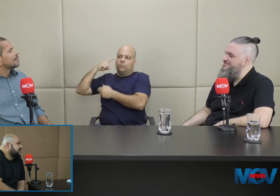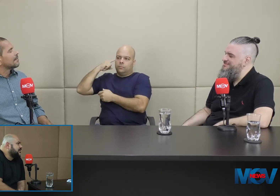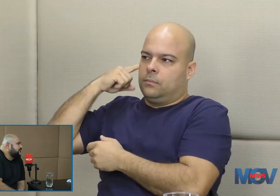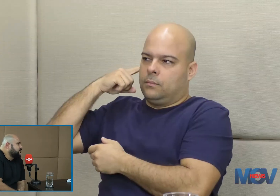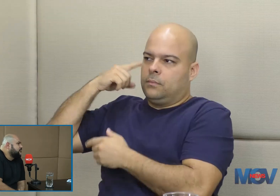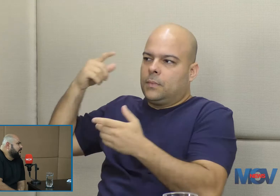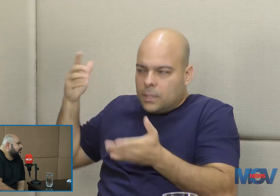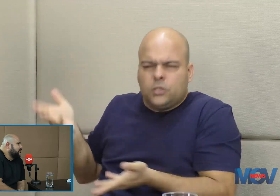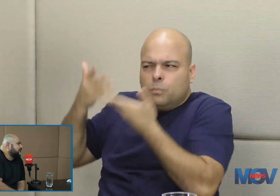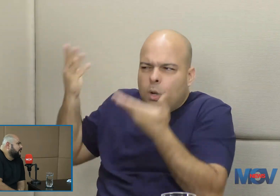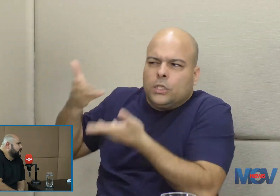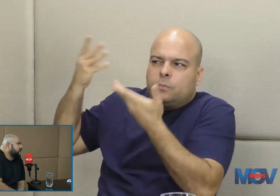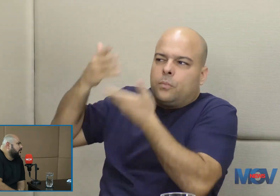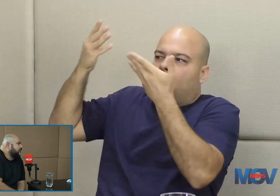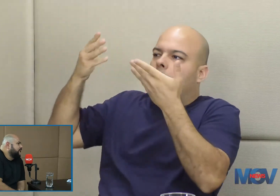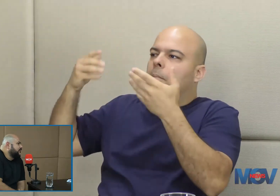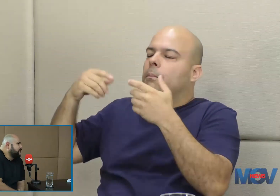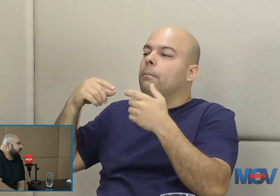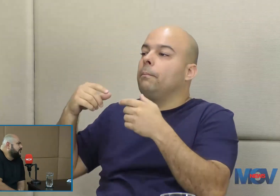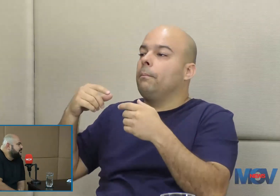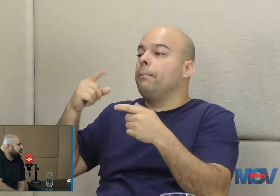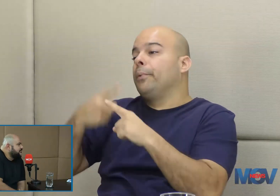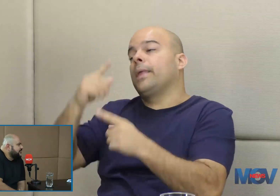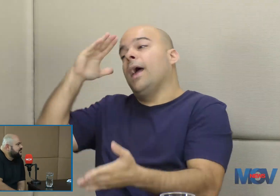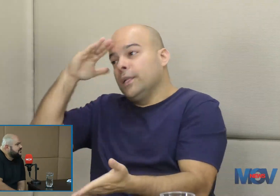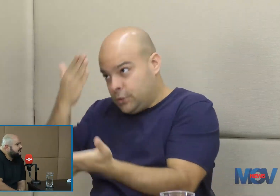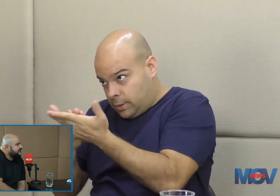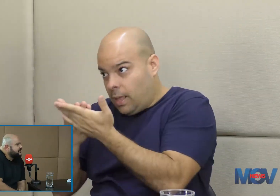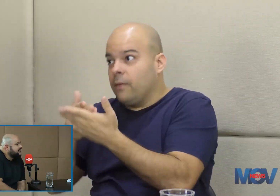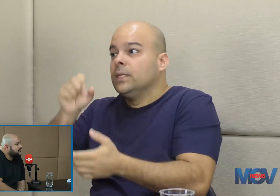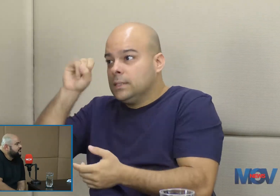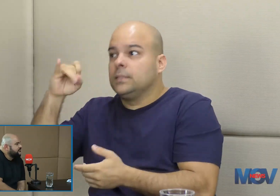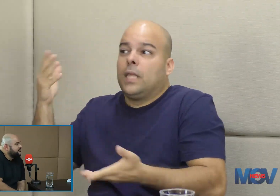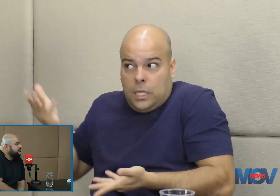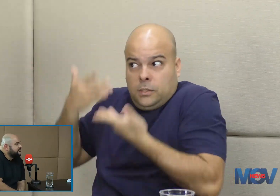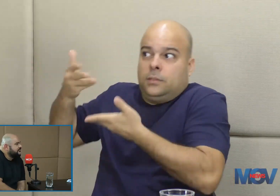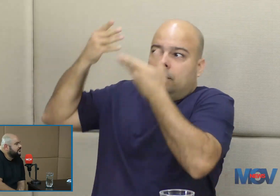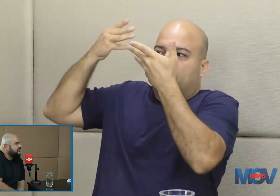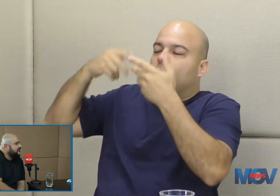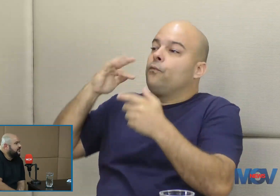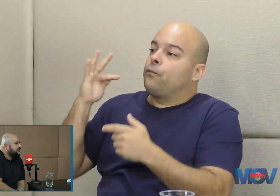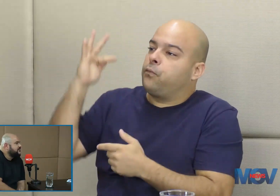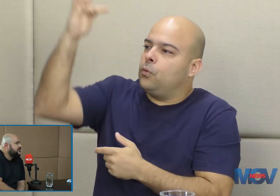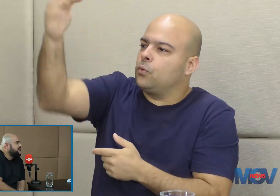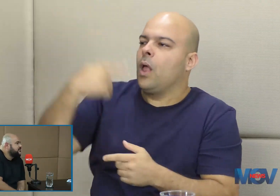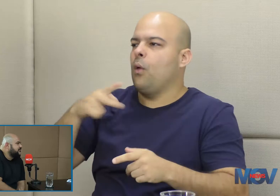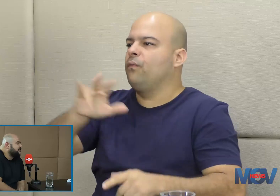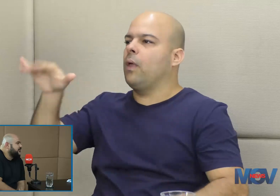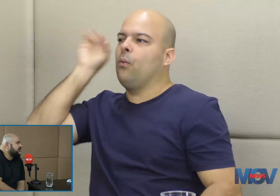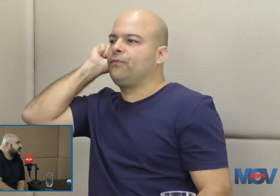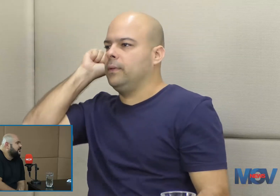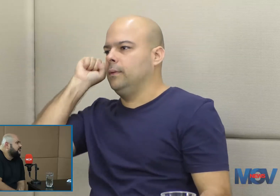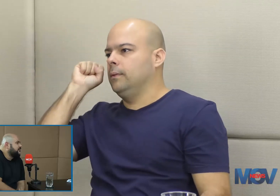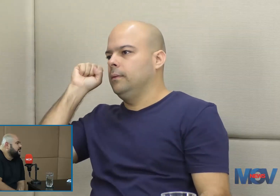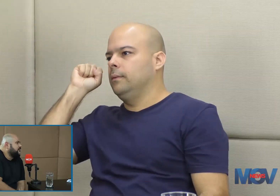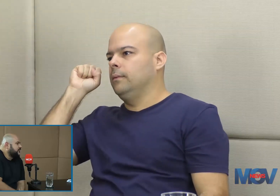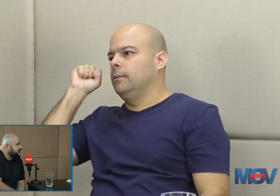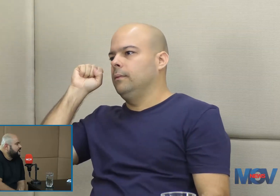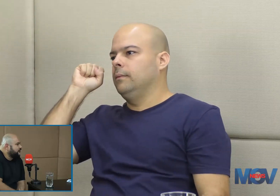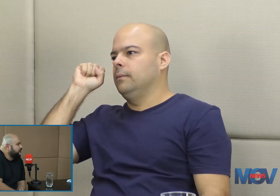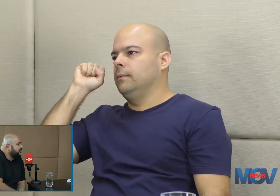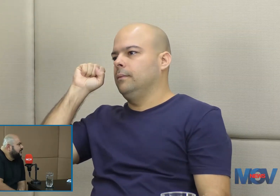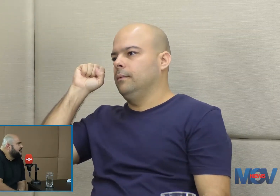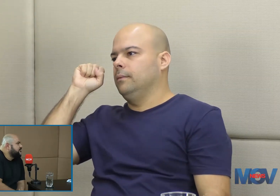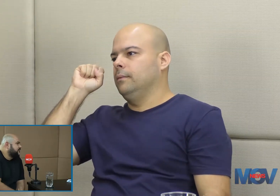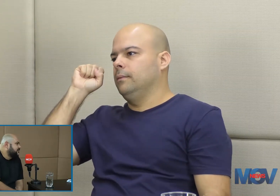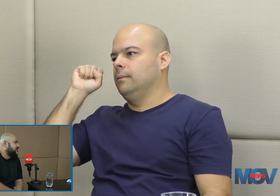Eu precisava estimular o meu ouvido, ele entendia que precisava ter esse estímulo. Então, ele dizia que tinha que ficar ligado, porque